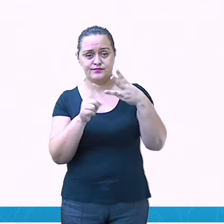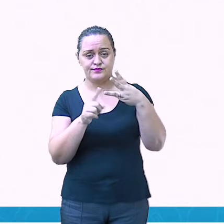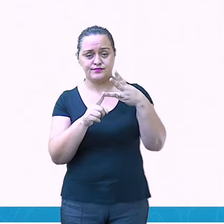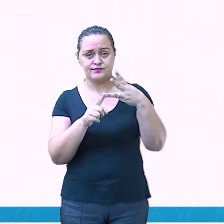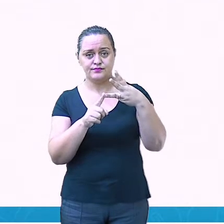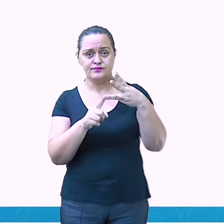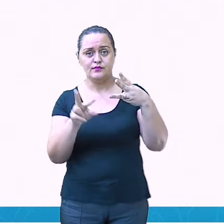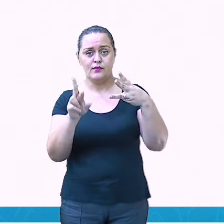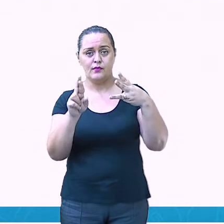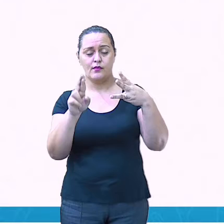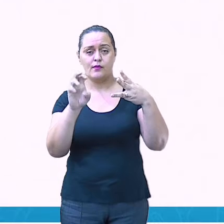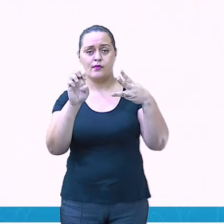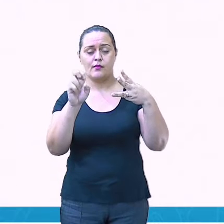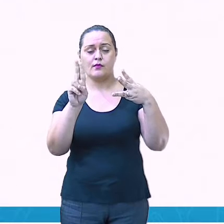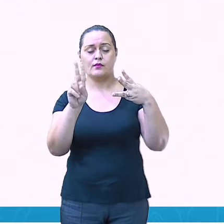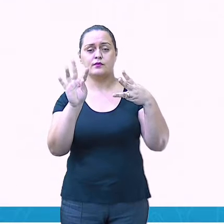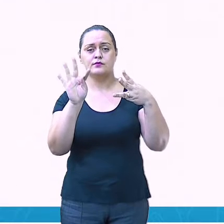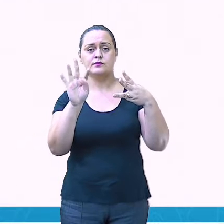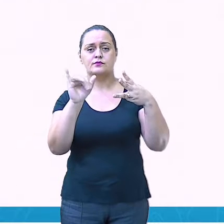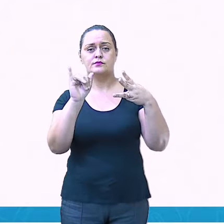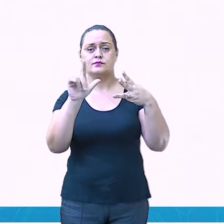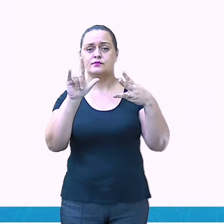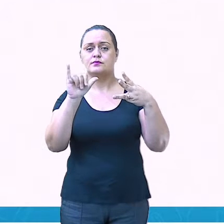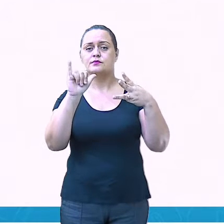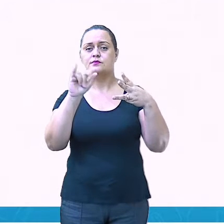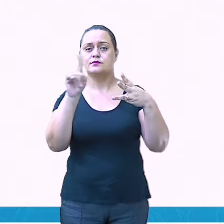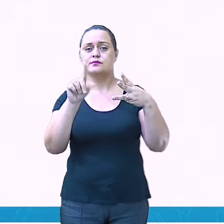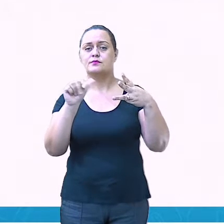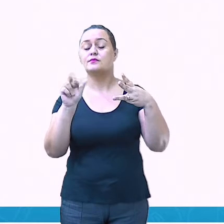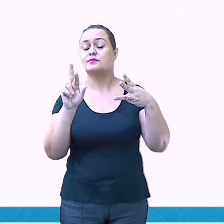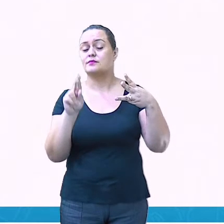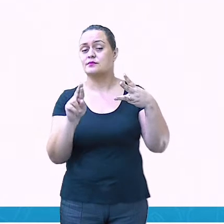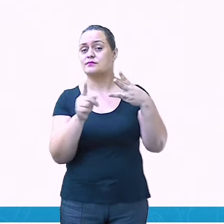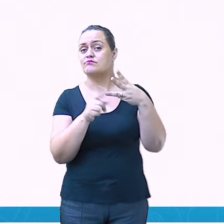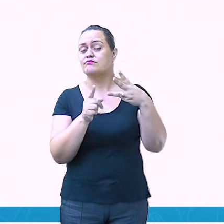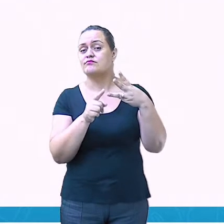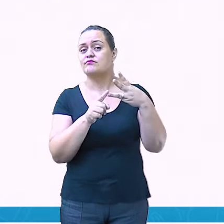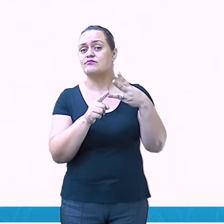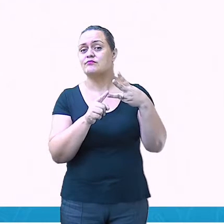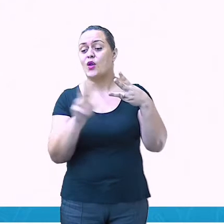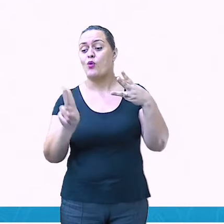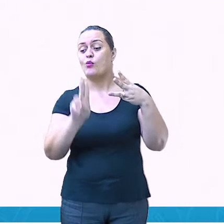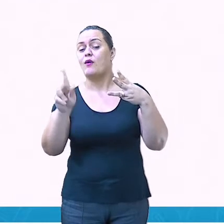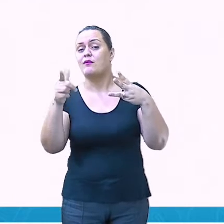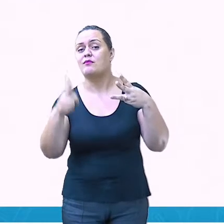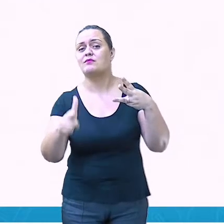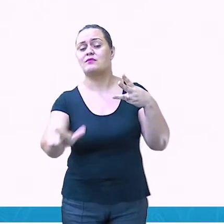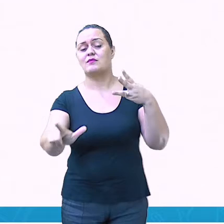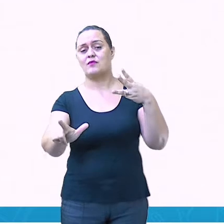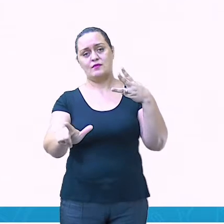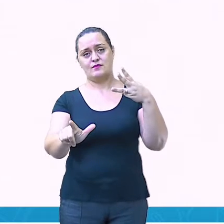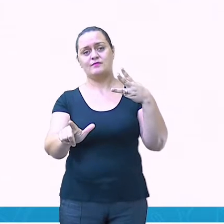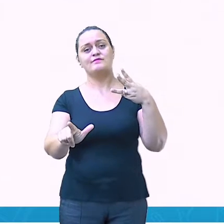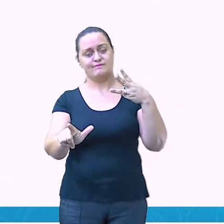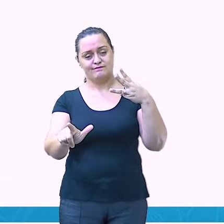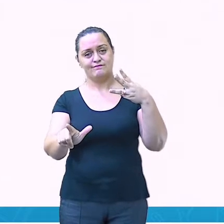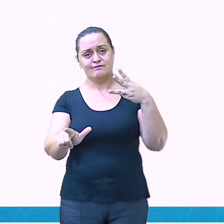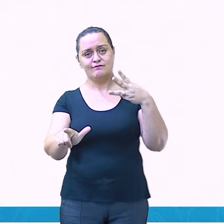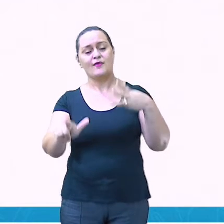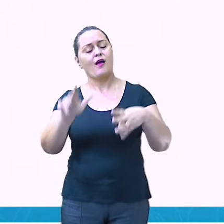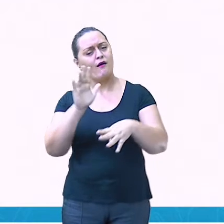Reutilizar. Muitas vezes a gente não pensa em como reutilizar algumas coisas.